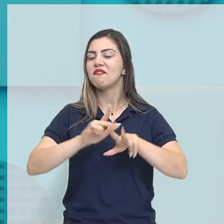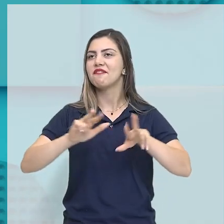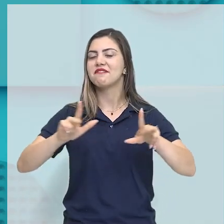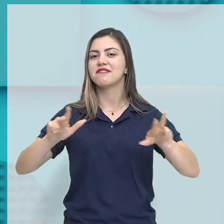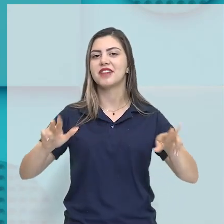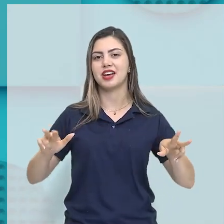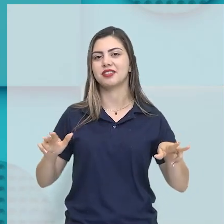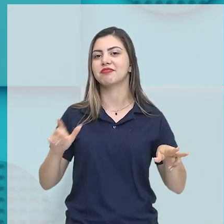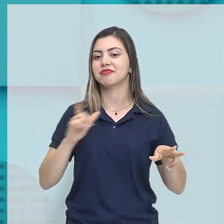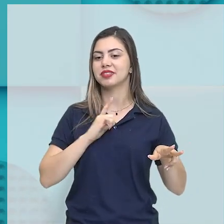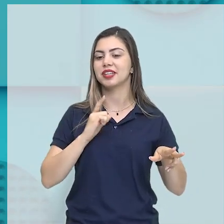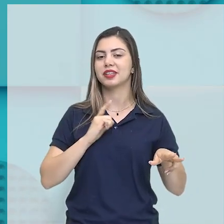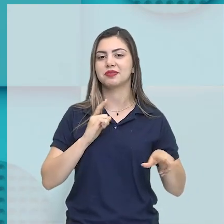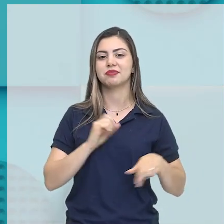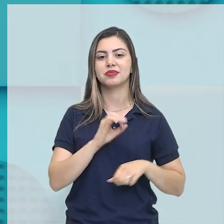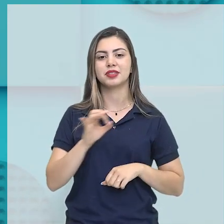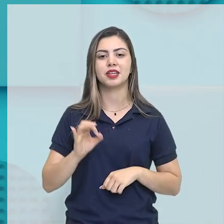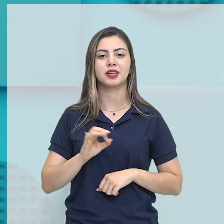vários significados,